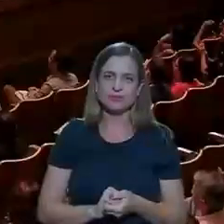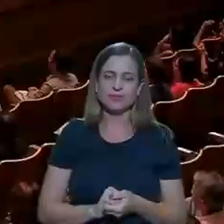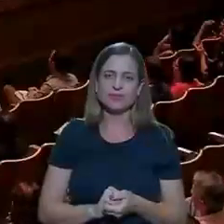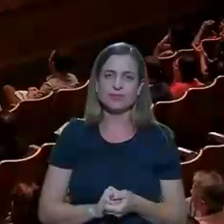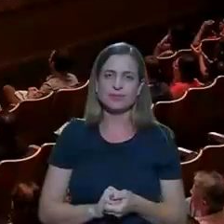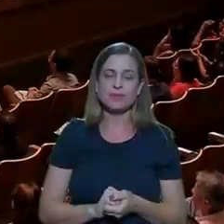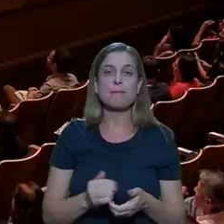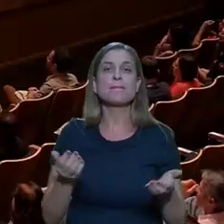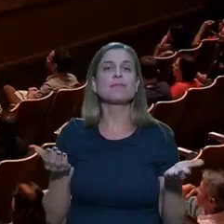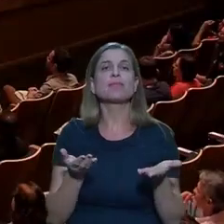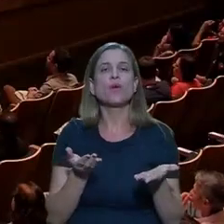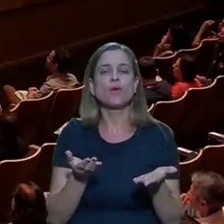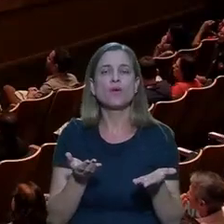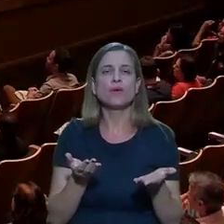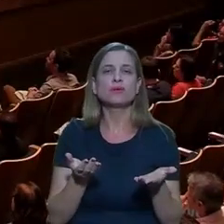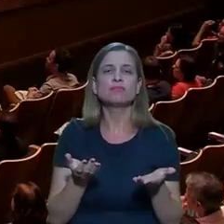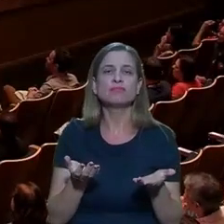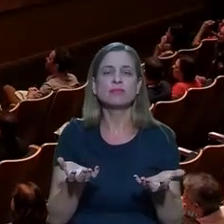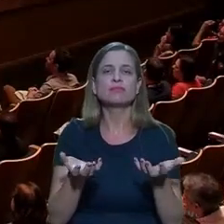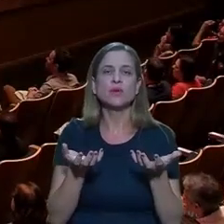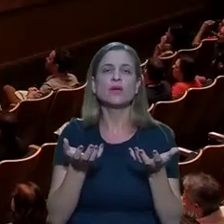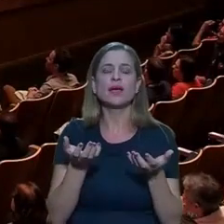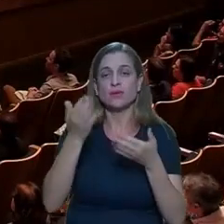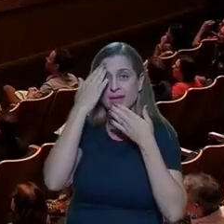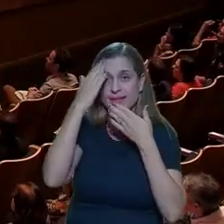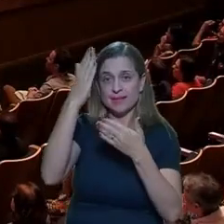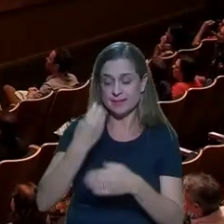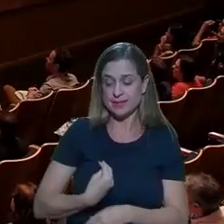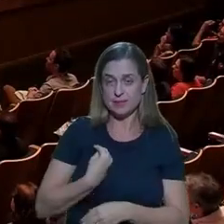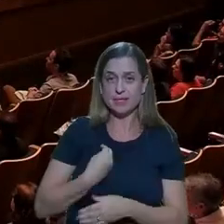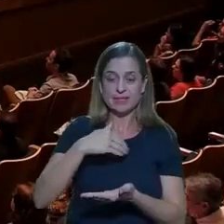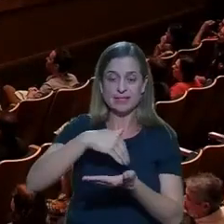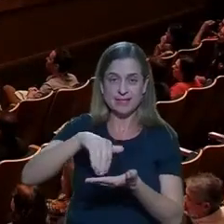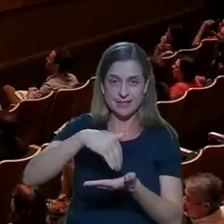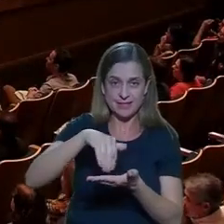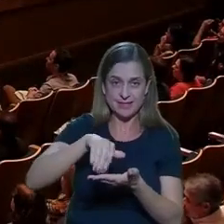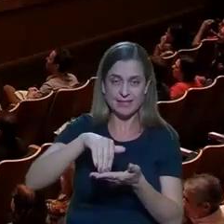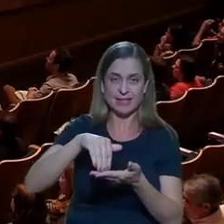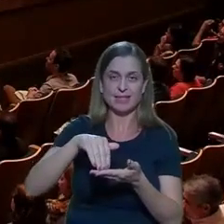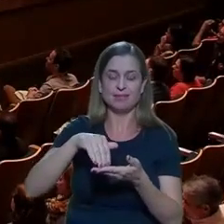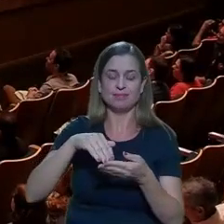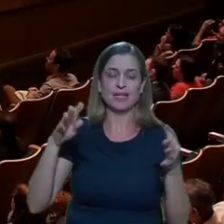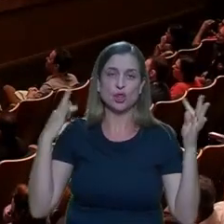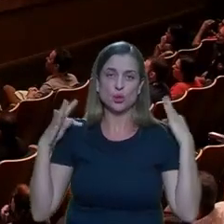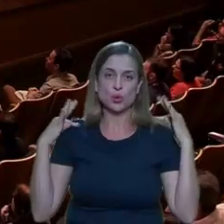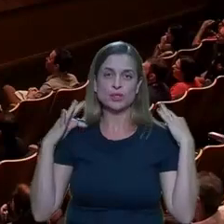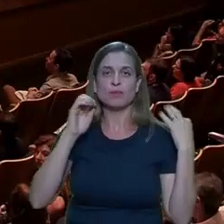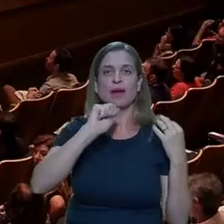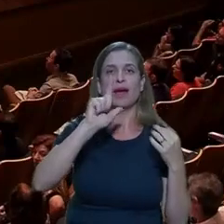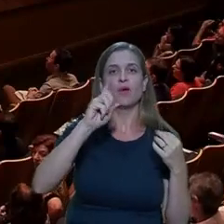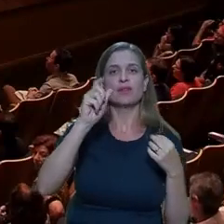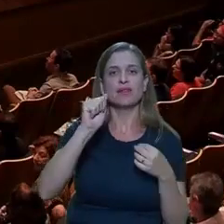Agora eu quero mencionar, já foi mencionado, mas eu quero registrar e agradecer a presença da secretária municipal de turismo, Alda Santo